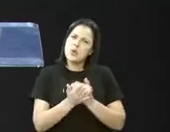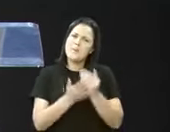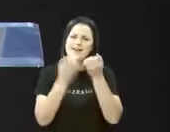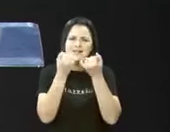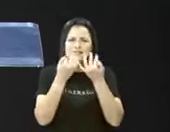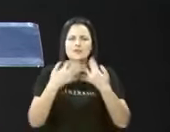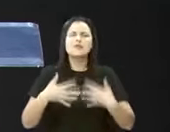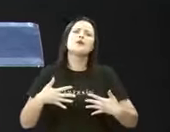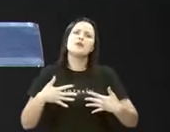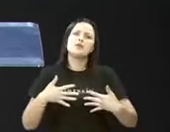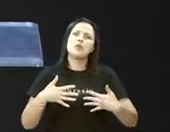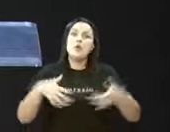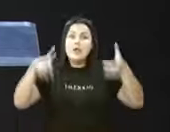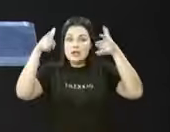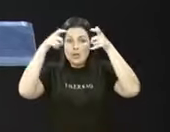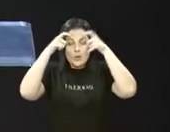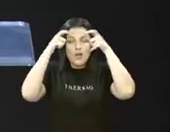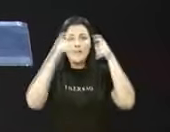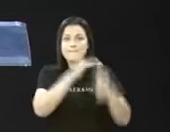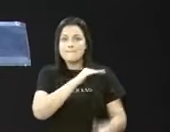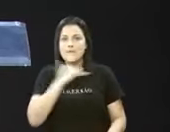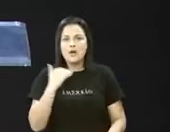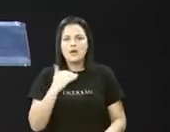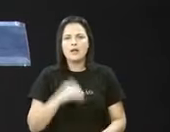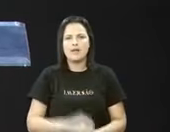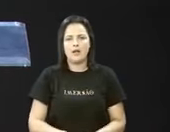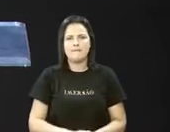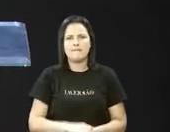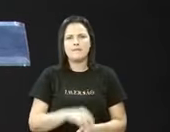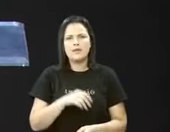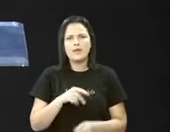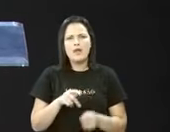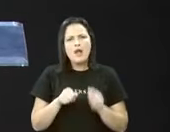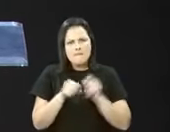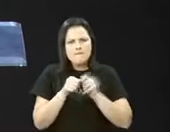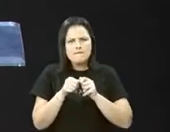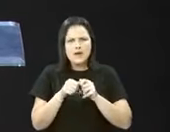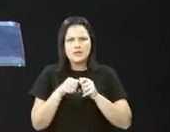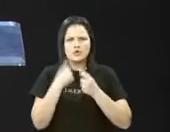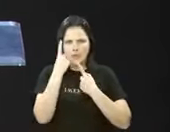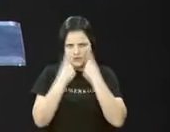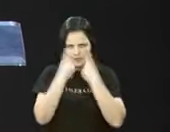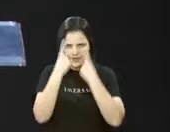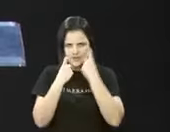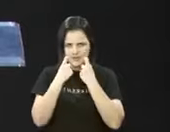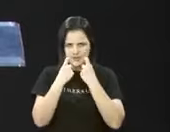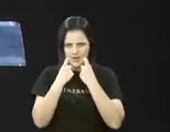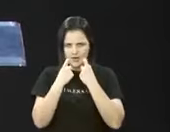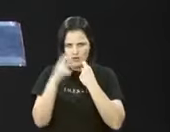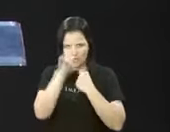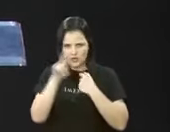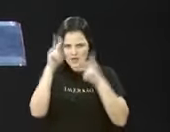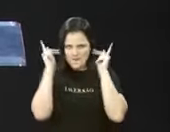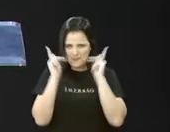não gosta, me desculpe, mas já está quase acabando, você vai parar de fazer. Mas faz uma cara de profeta para essa pessoa que está do seu lado. E se você não sabe como é cara de profeta,